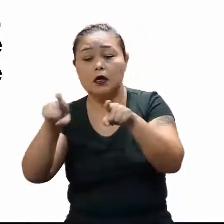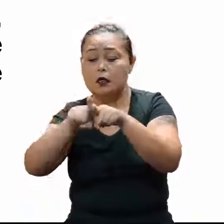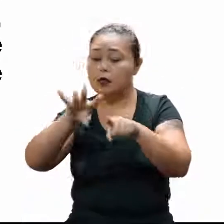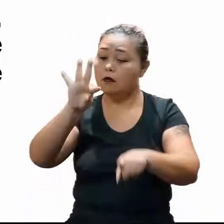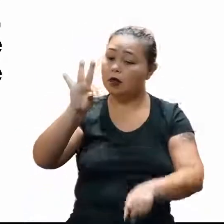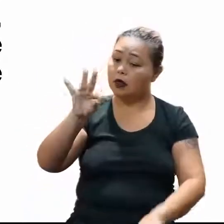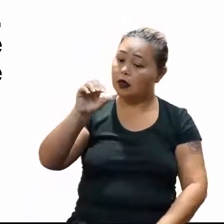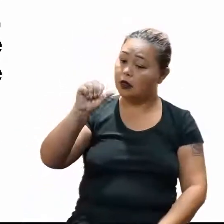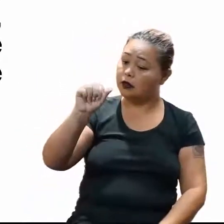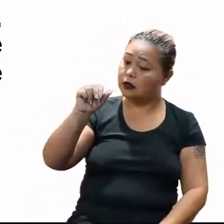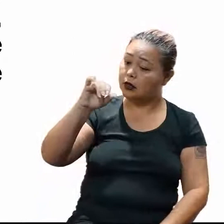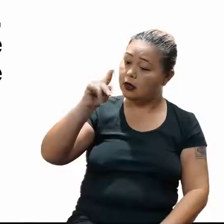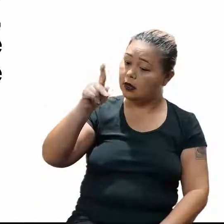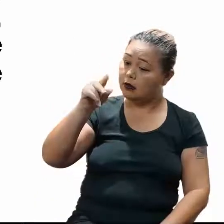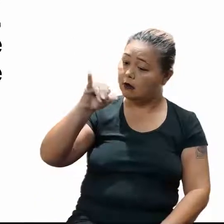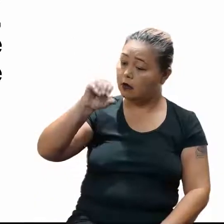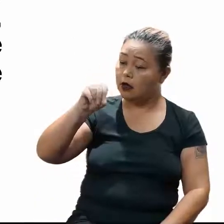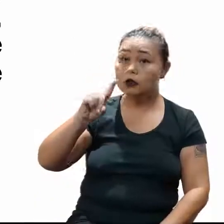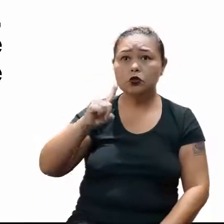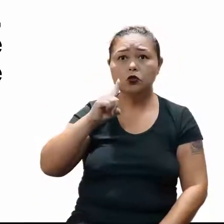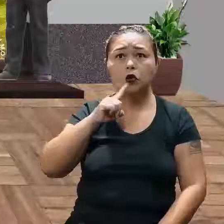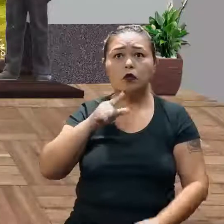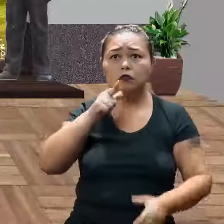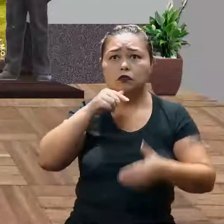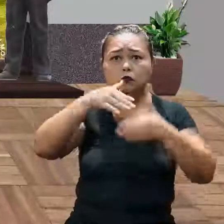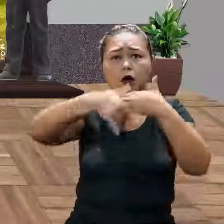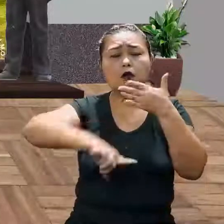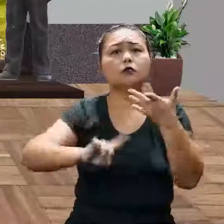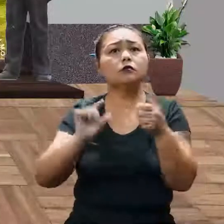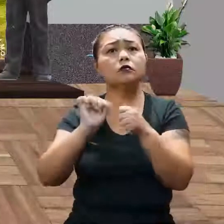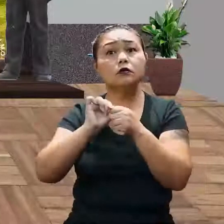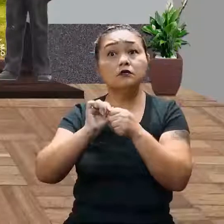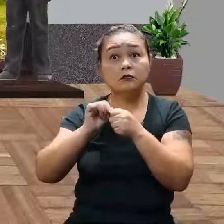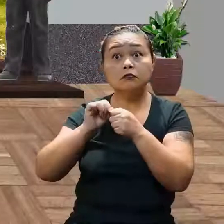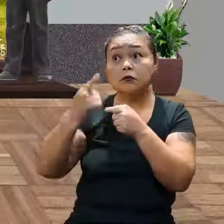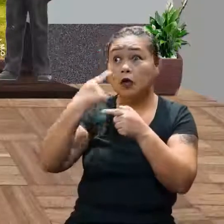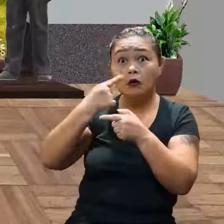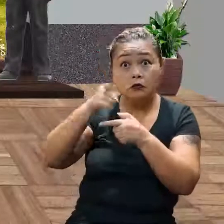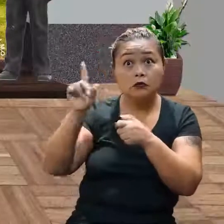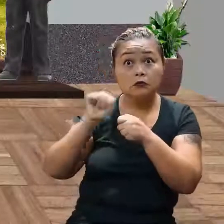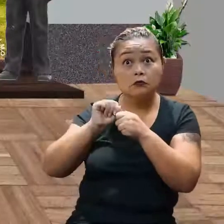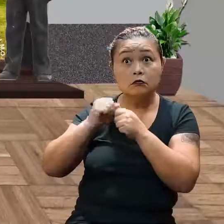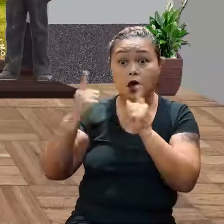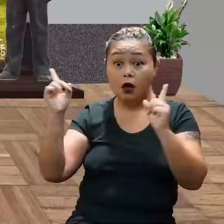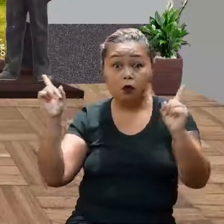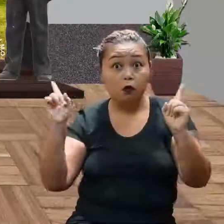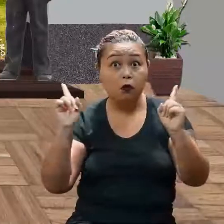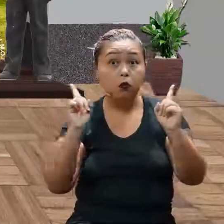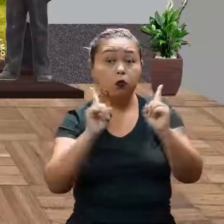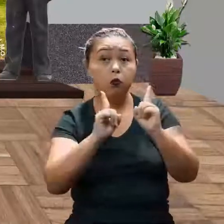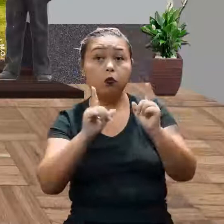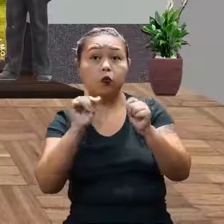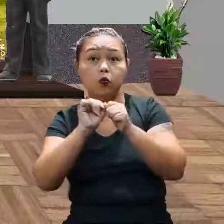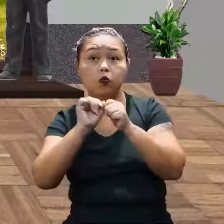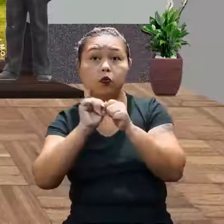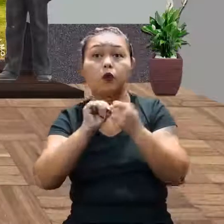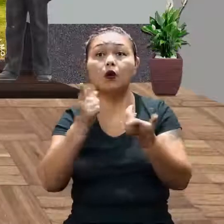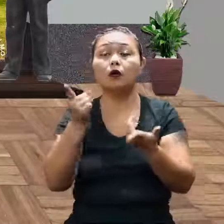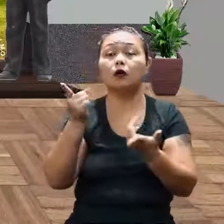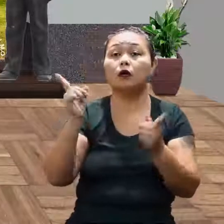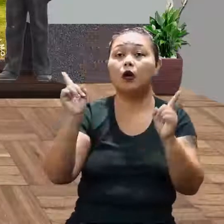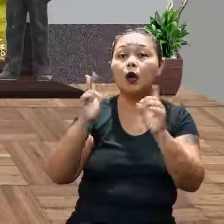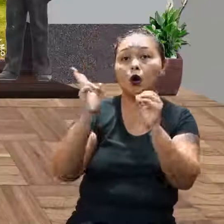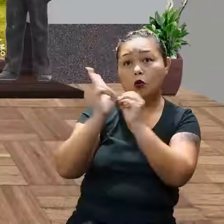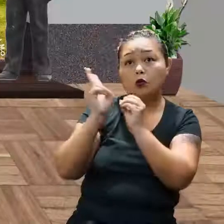Pessoal, vocês estão vendo aí esse conflito com os indígenas. Roquete Pinto ele narra isso também em